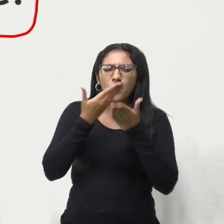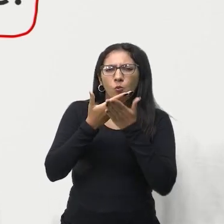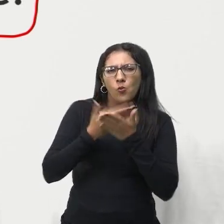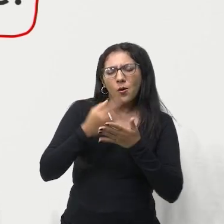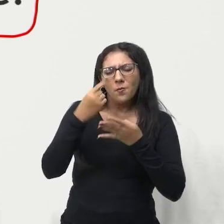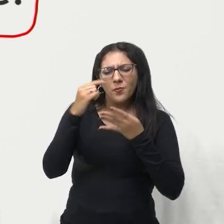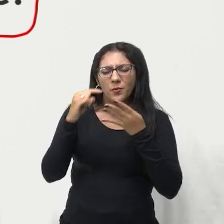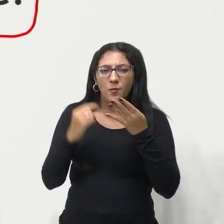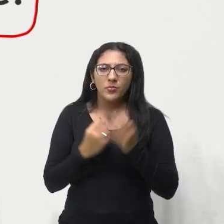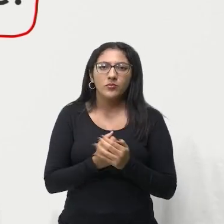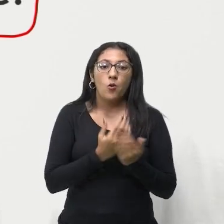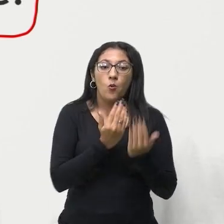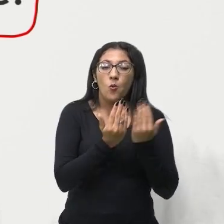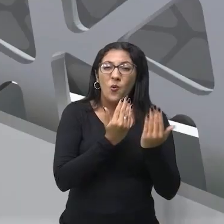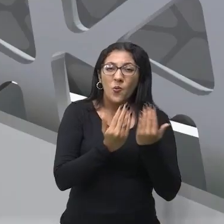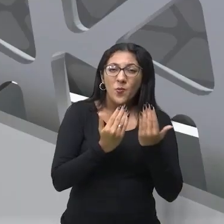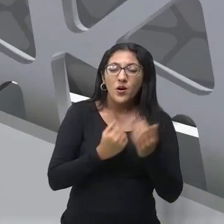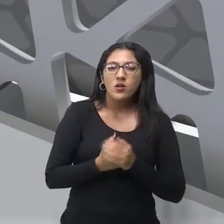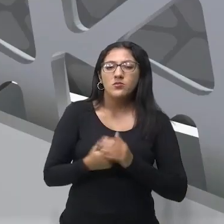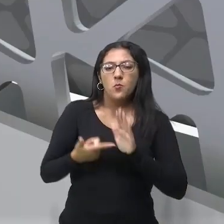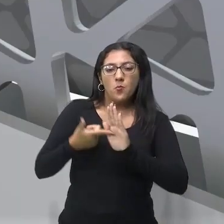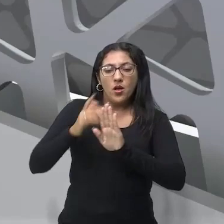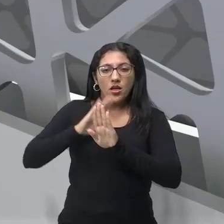que aqui a gente estudou